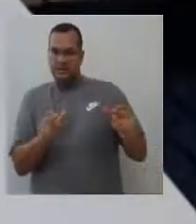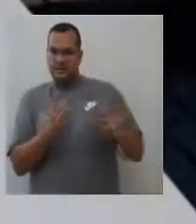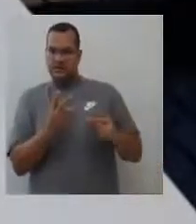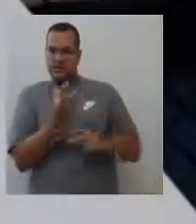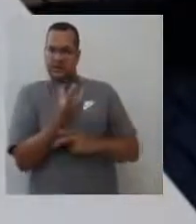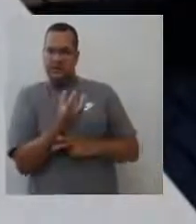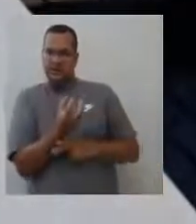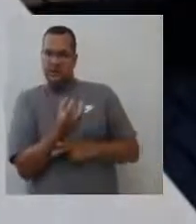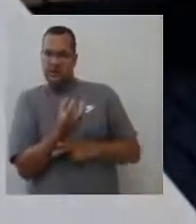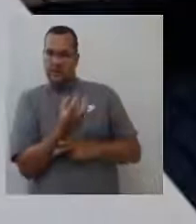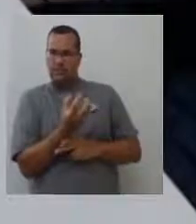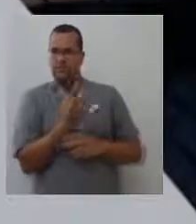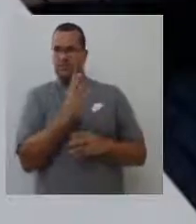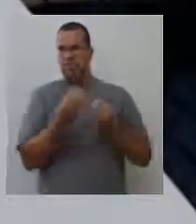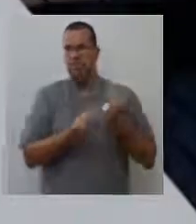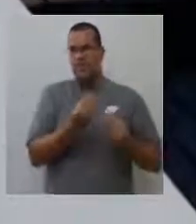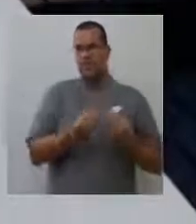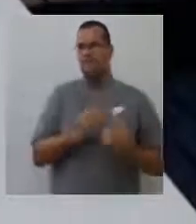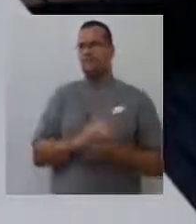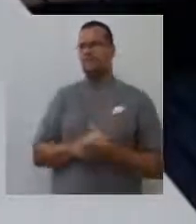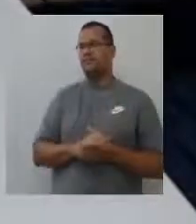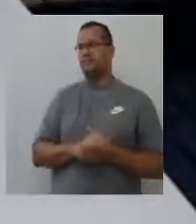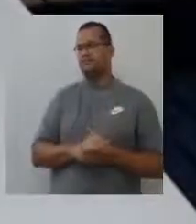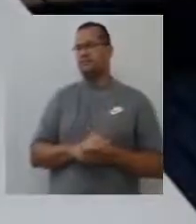diminuir a luminosidade?